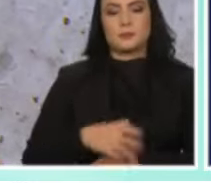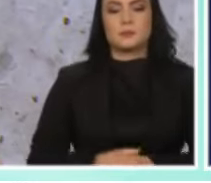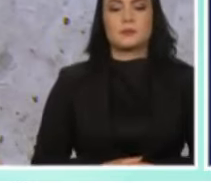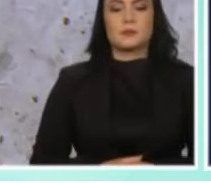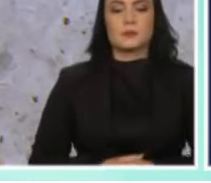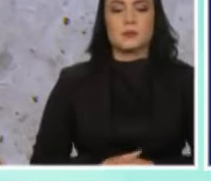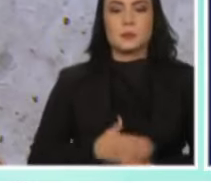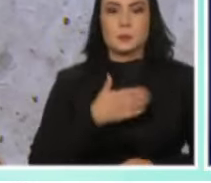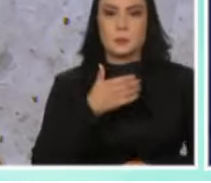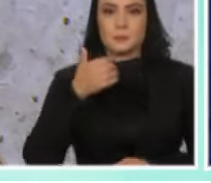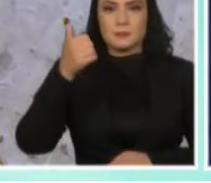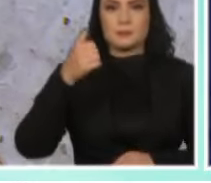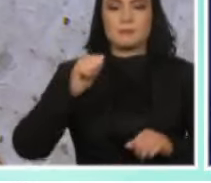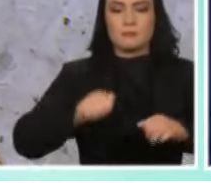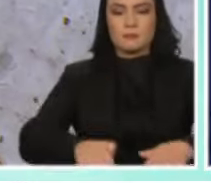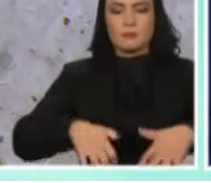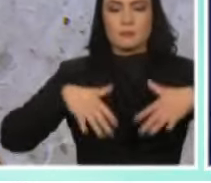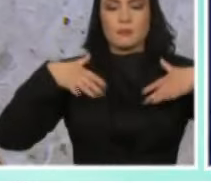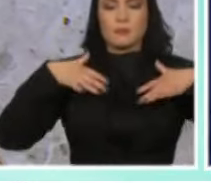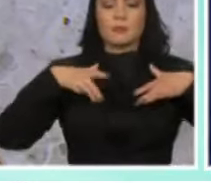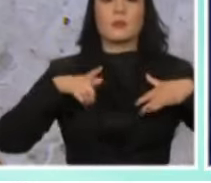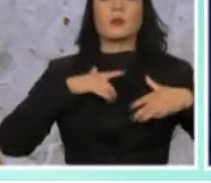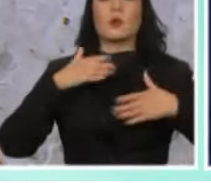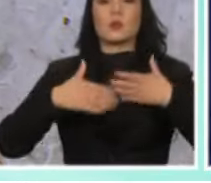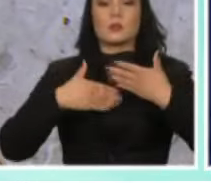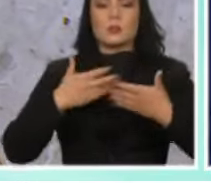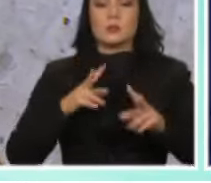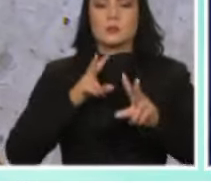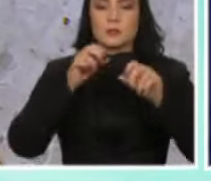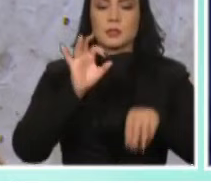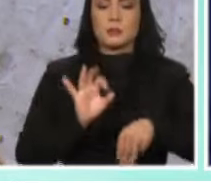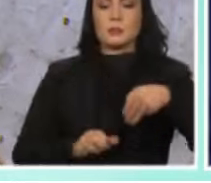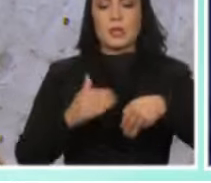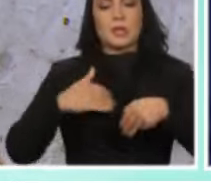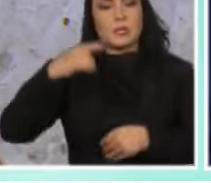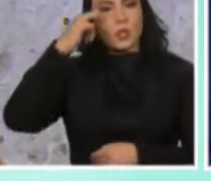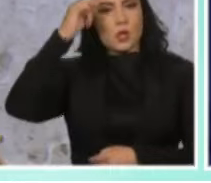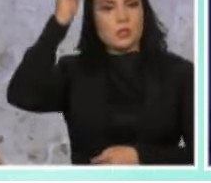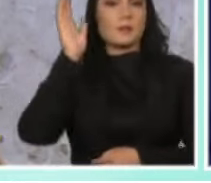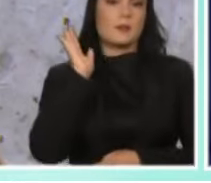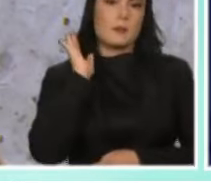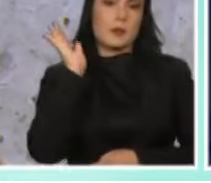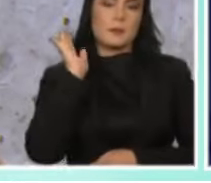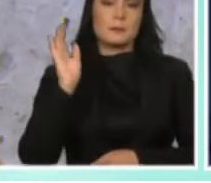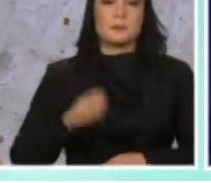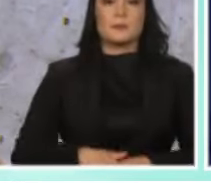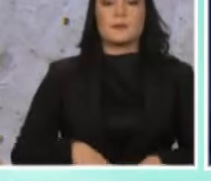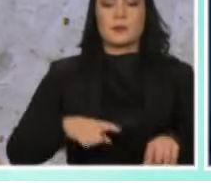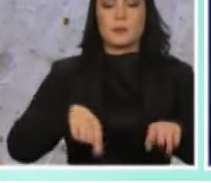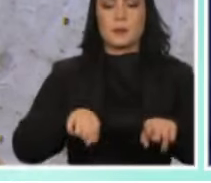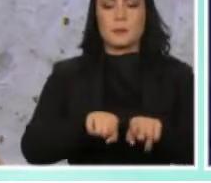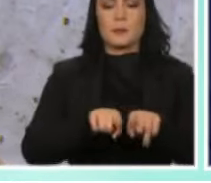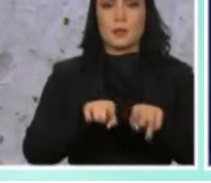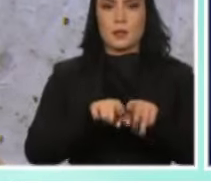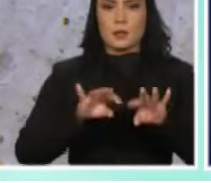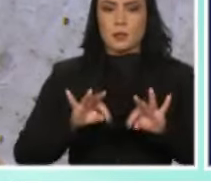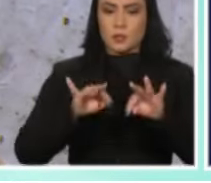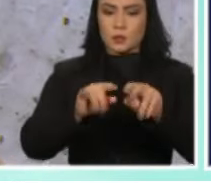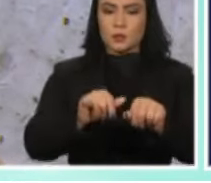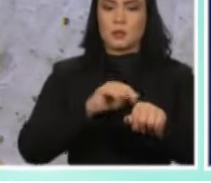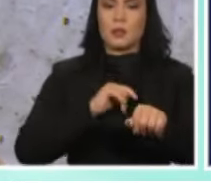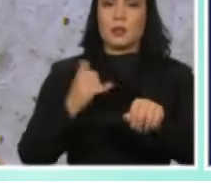Supremo Tribunal Federal a gente contou aqui mais cedo o Ministro Flávio Dino ontem tomou uma decisão com relação ao orçamento secreto